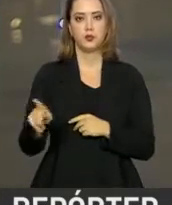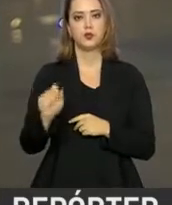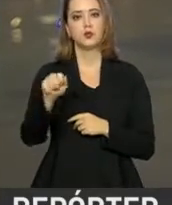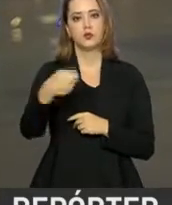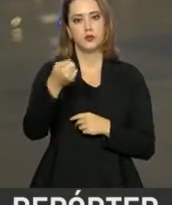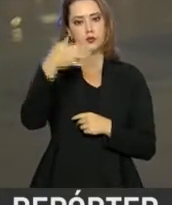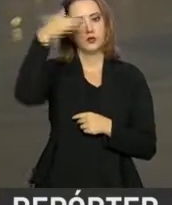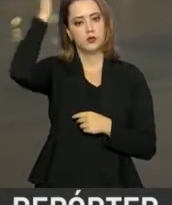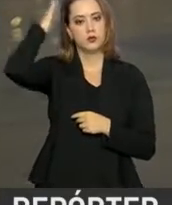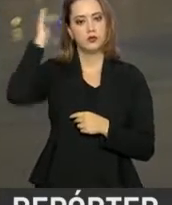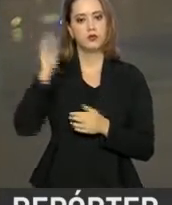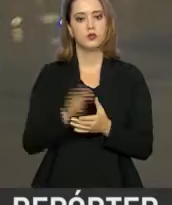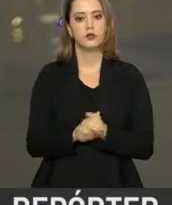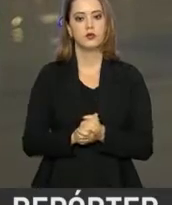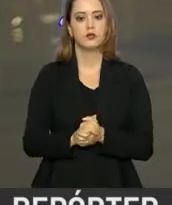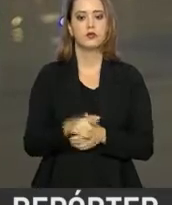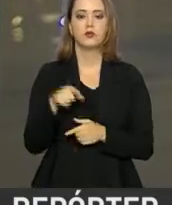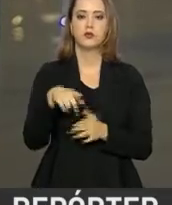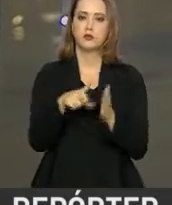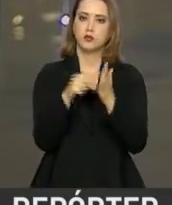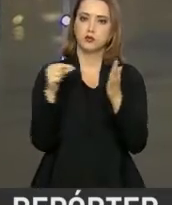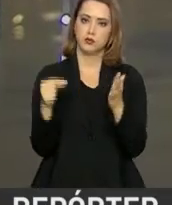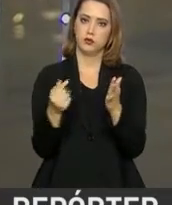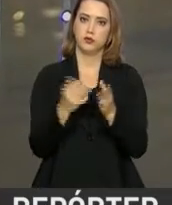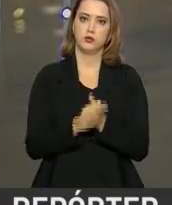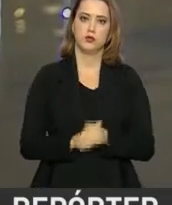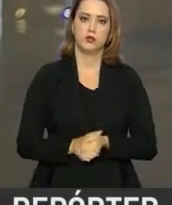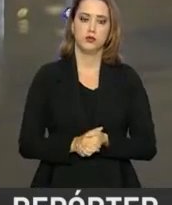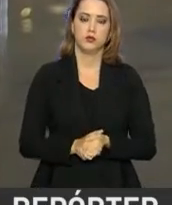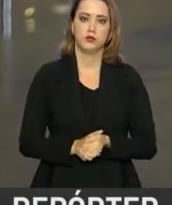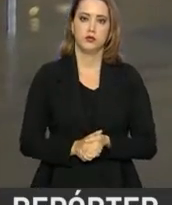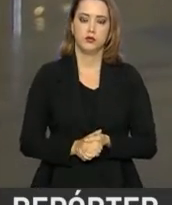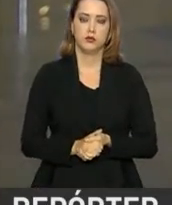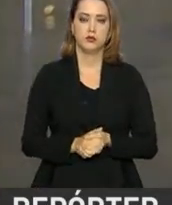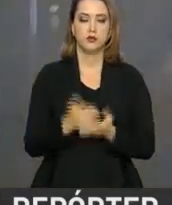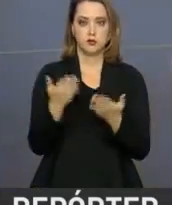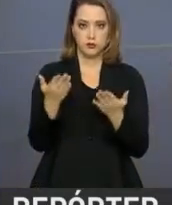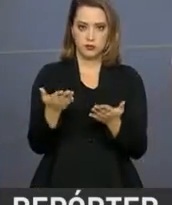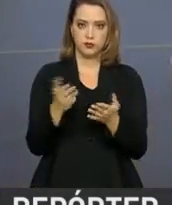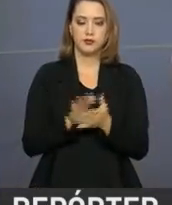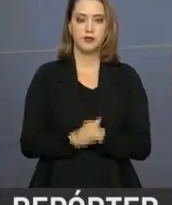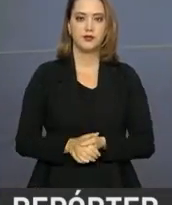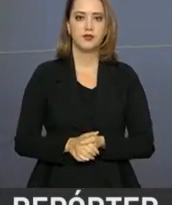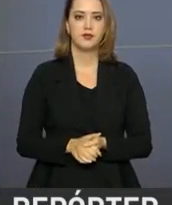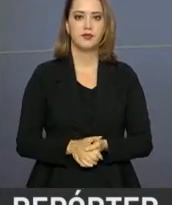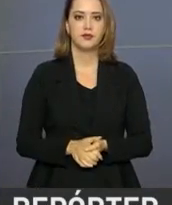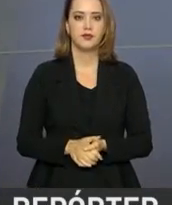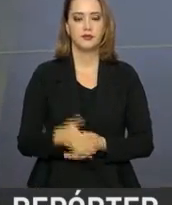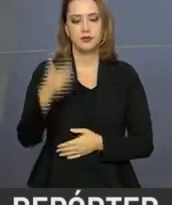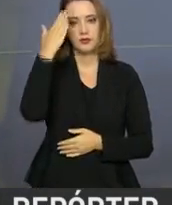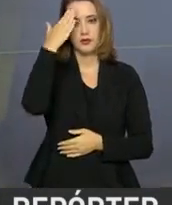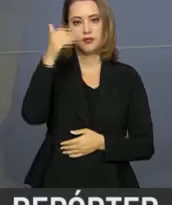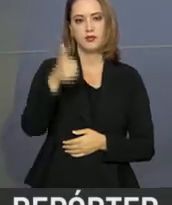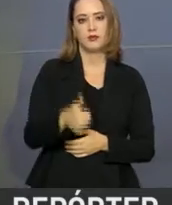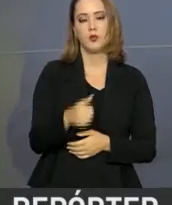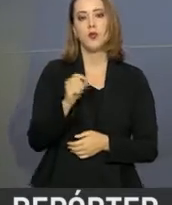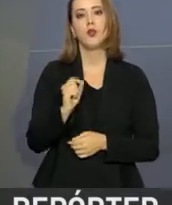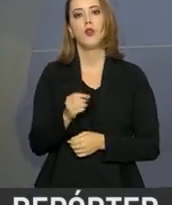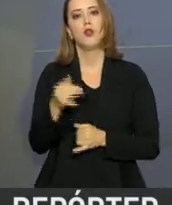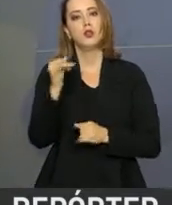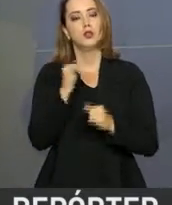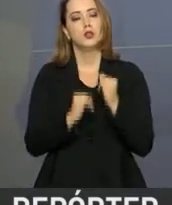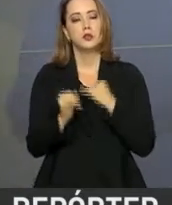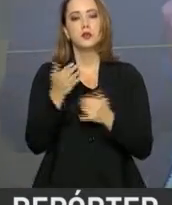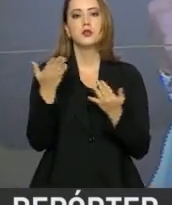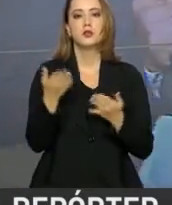michel temer aqui no palácio do planalto volto com você no estúdio leandro obrigado paulo pelas informações bom